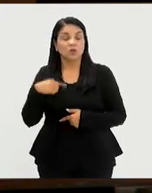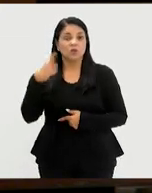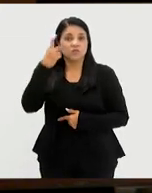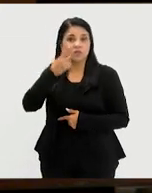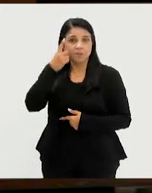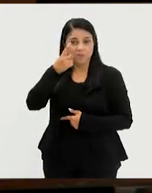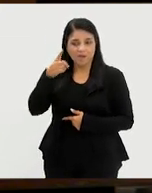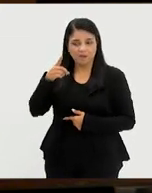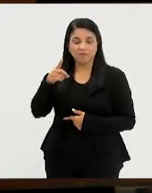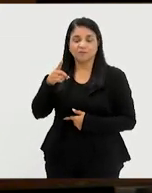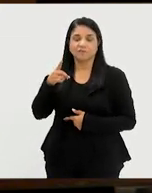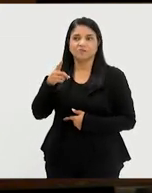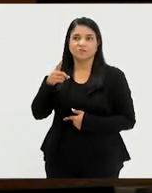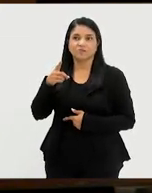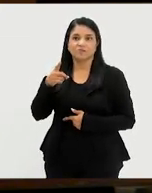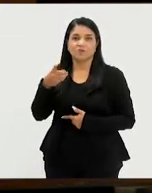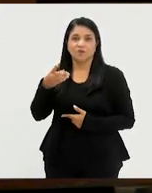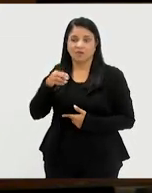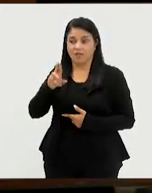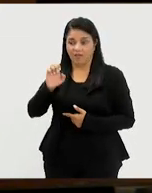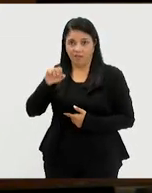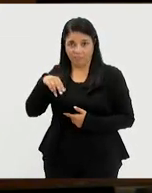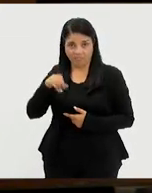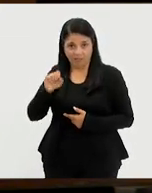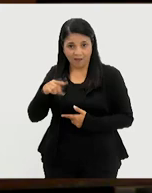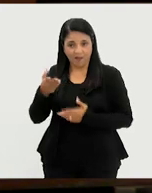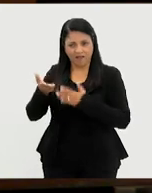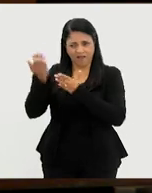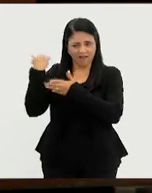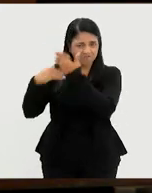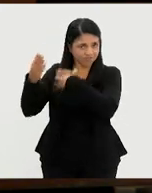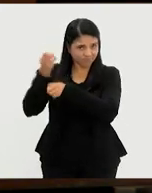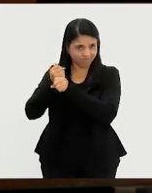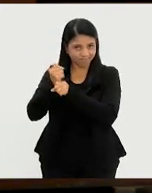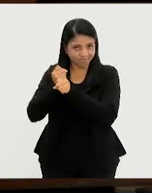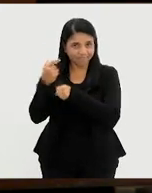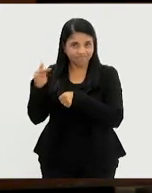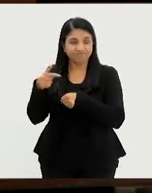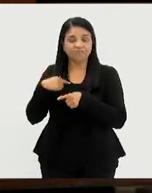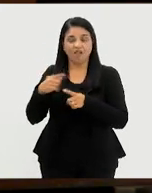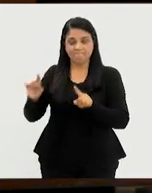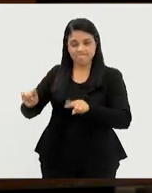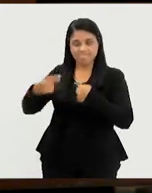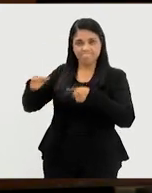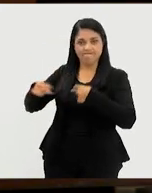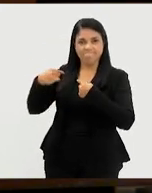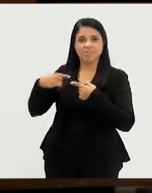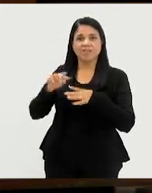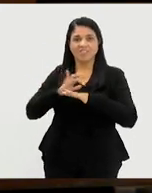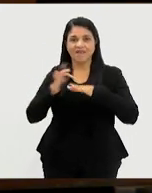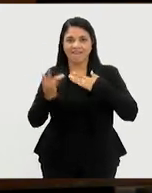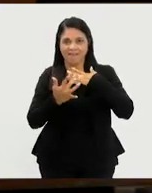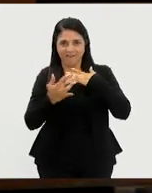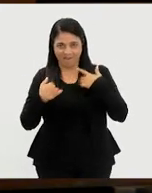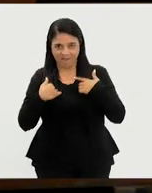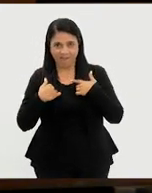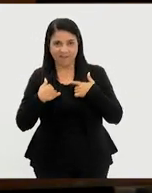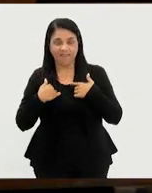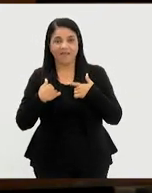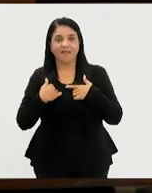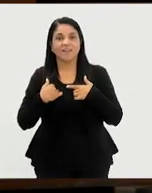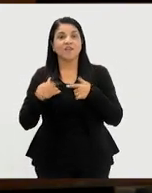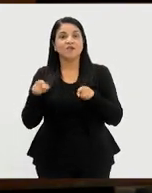Amiguinho sei lá um um amiguinho que vive a nos atacar pelas redes sociais ele quer lacrar igual né o patrão dele Renan